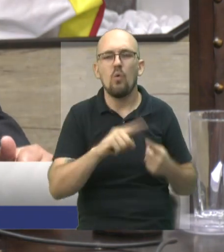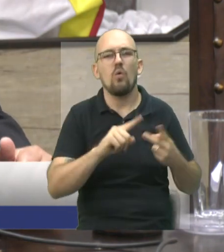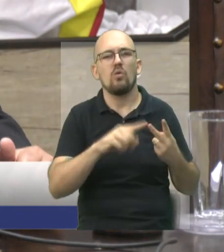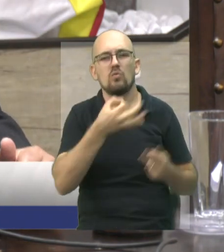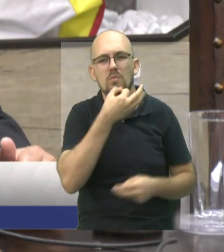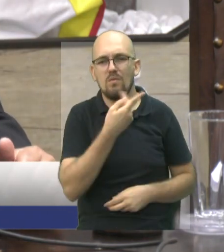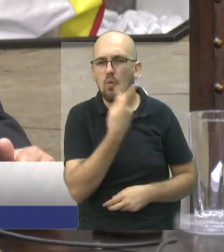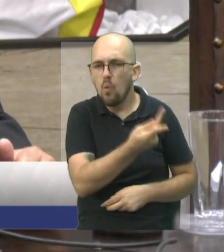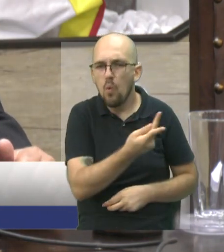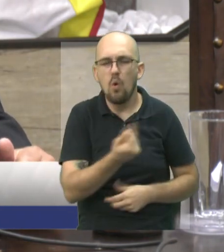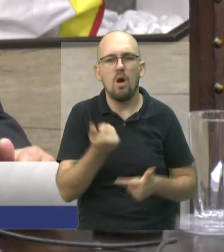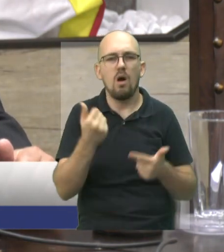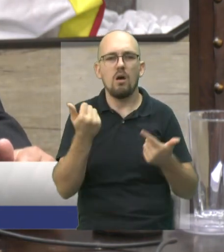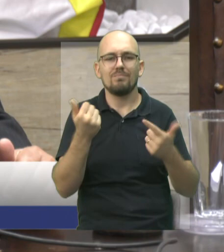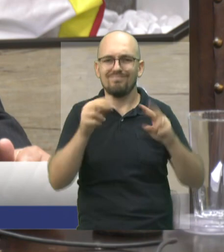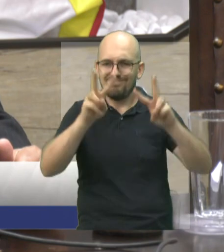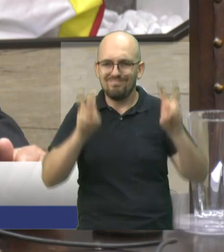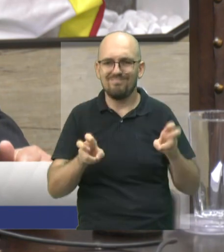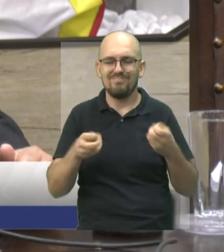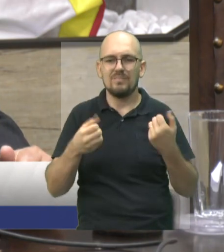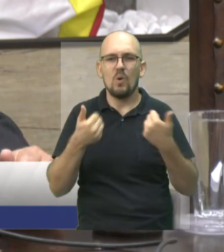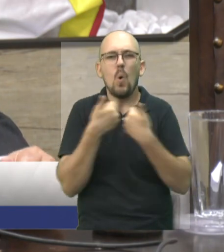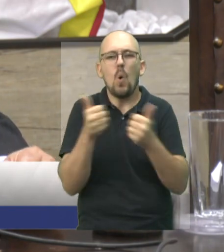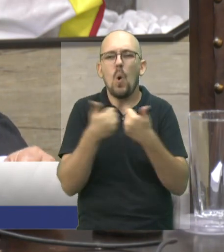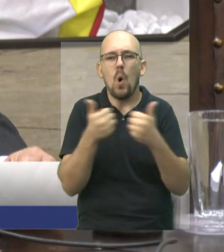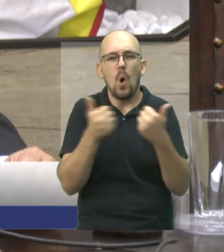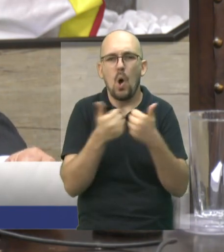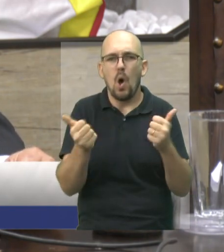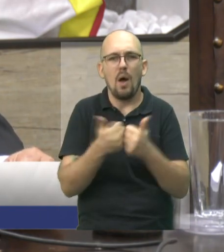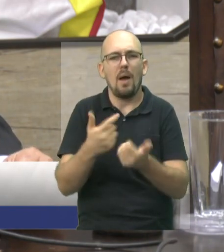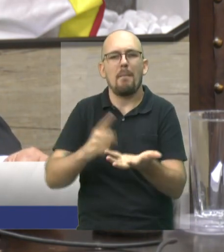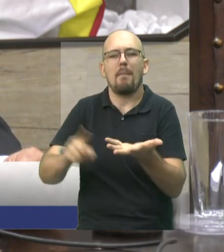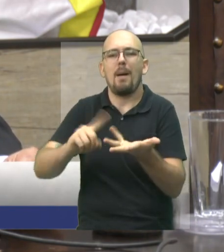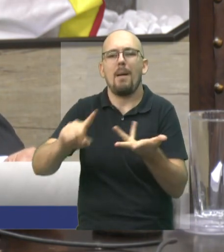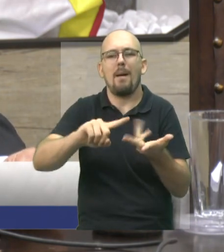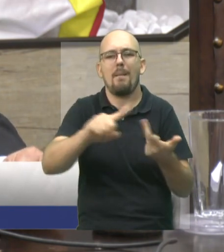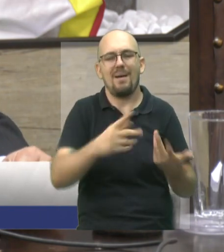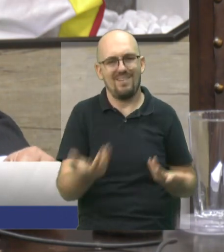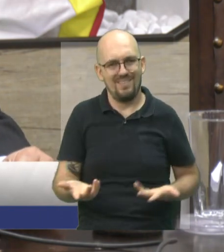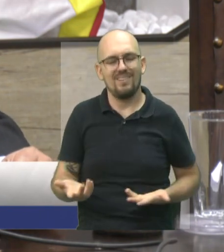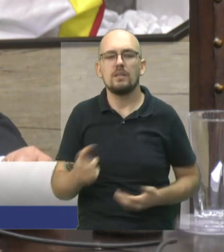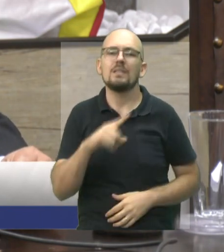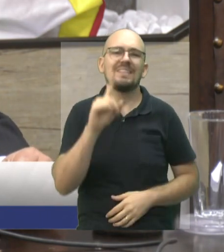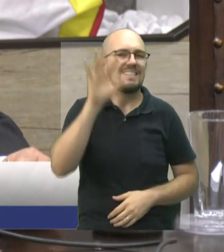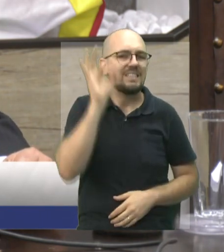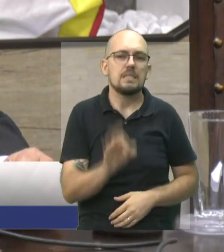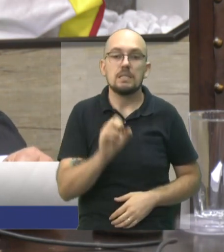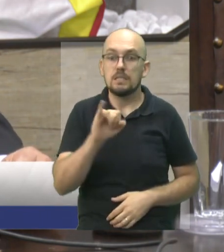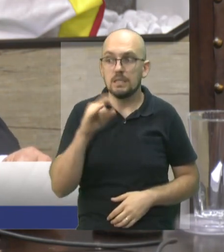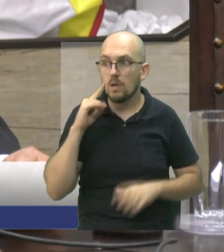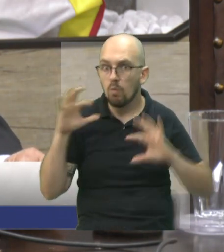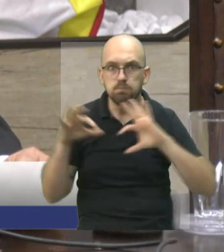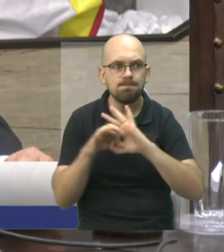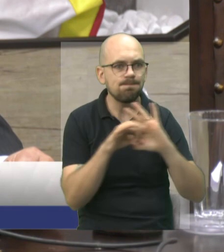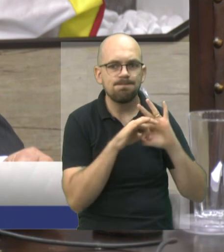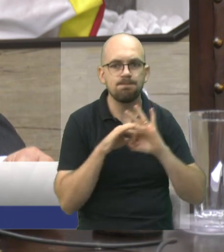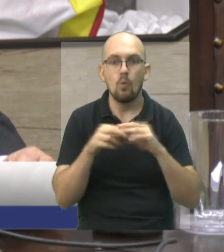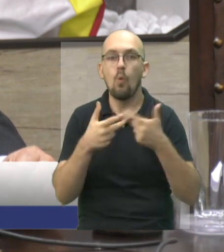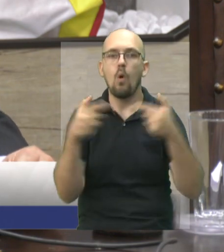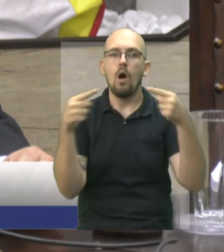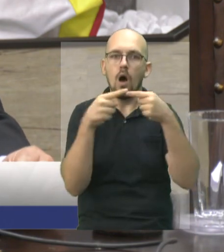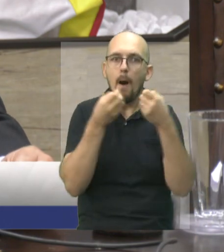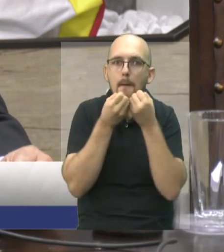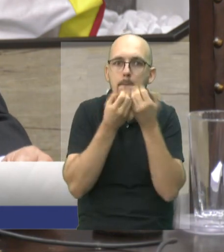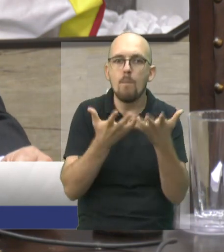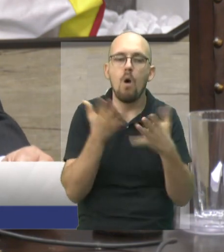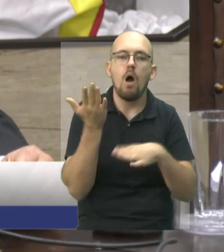respeito do nosso transporte público também. Com certeza, se nós estivermos aqui todos unidos para que for bom, como